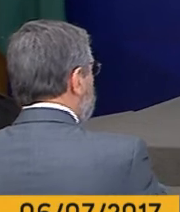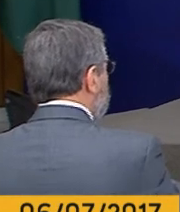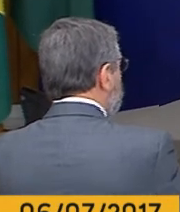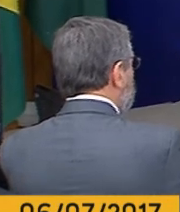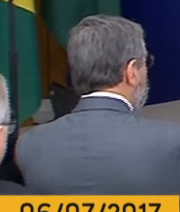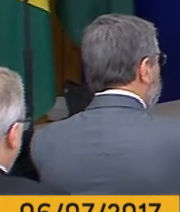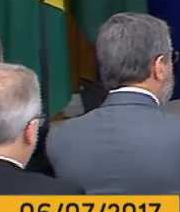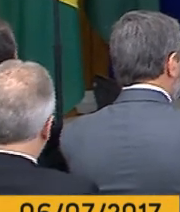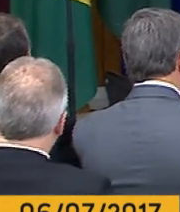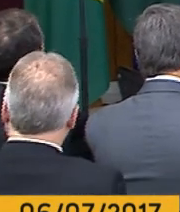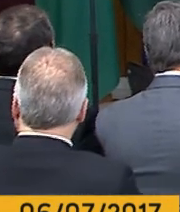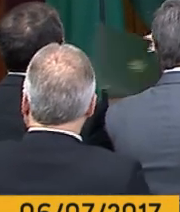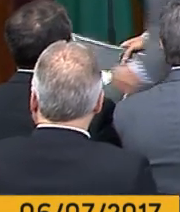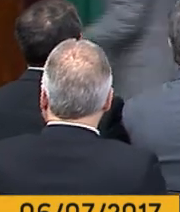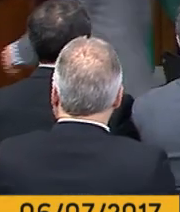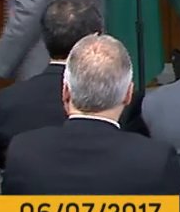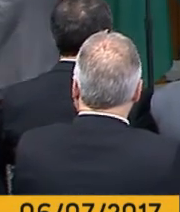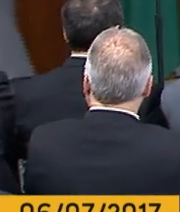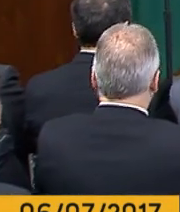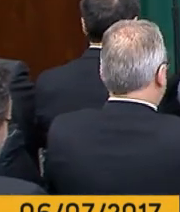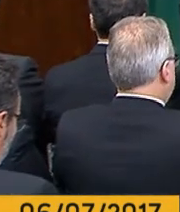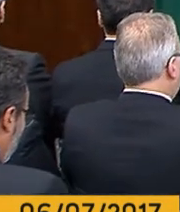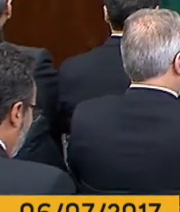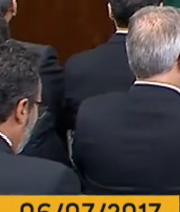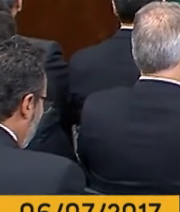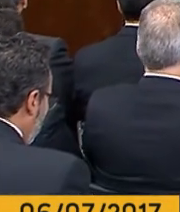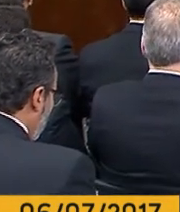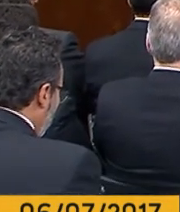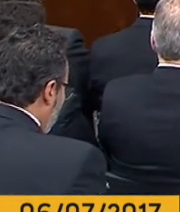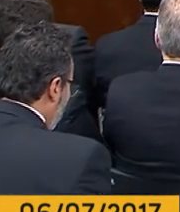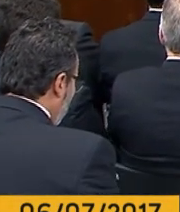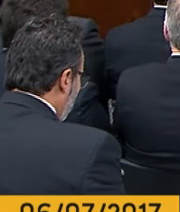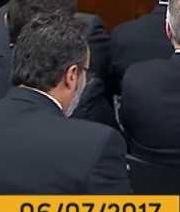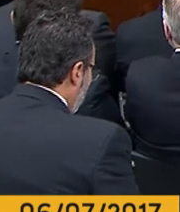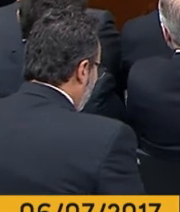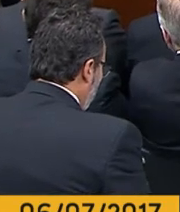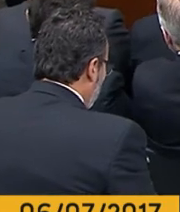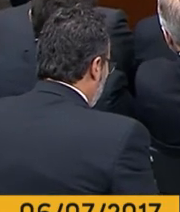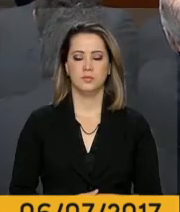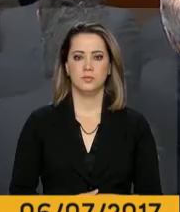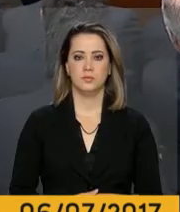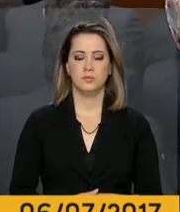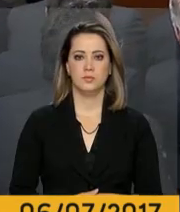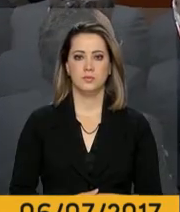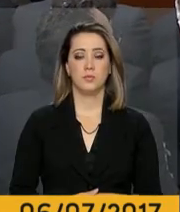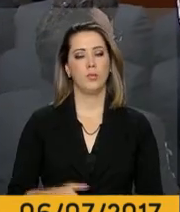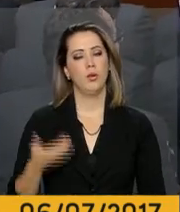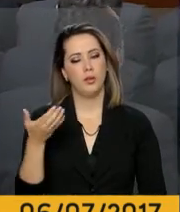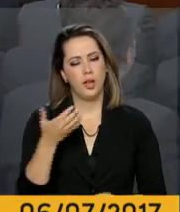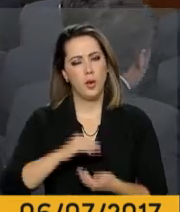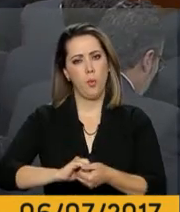com a palavra o presidente da república michel temer quero cumprimentar